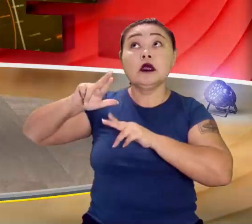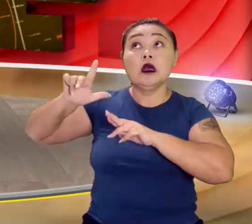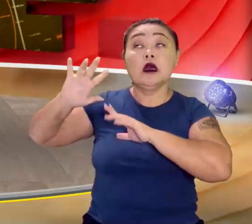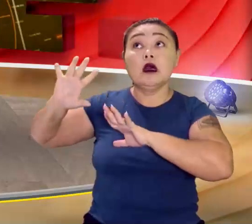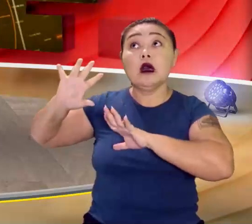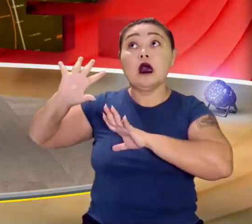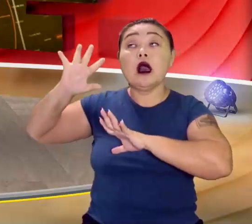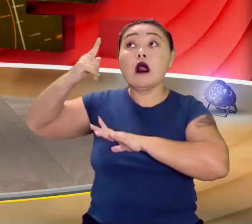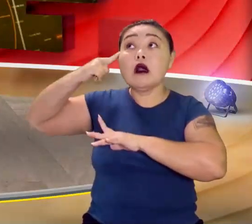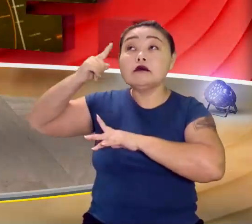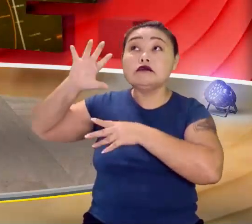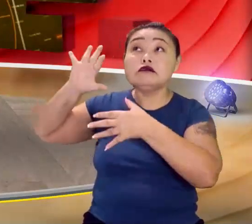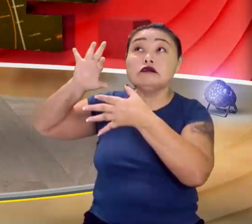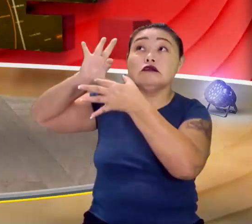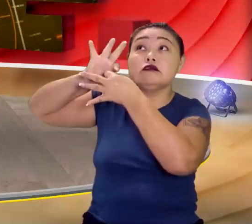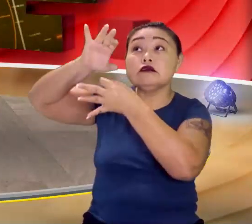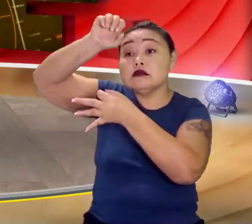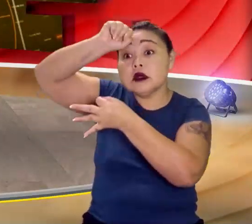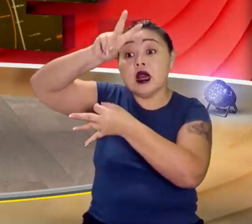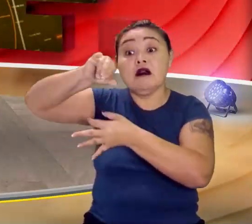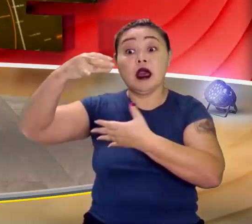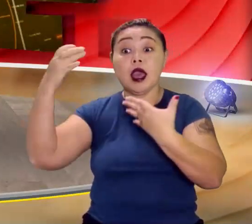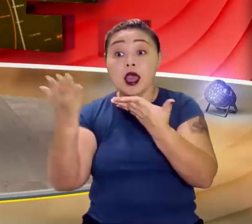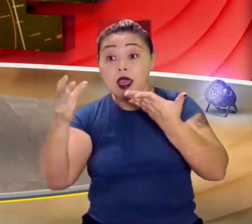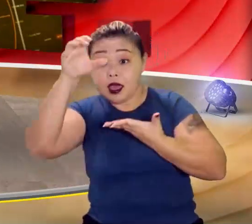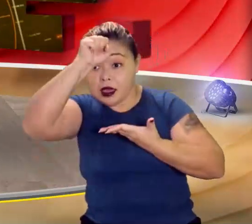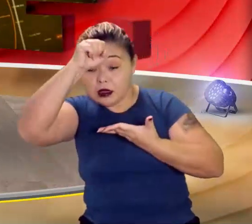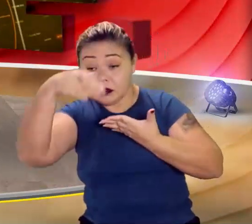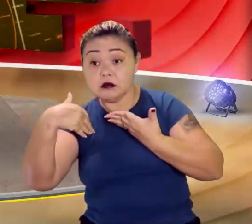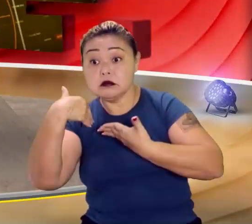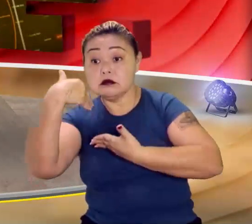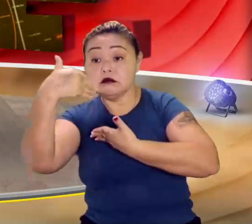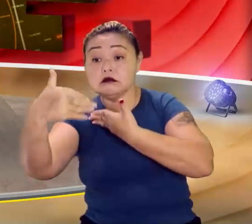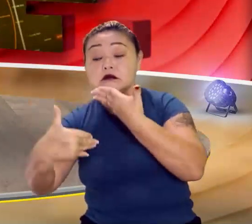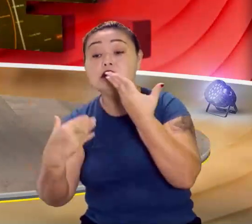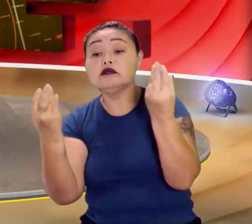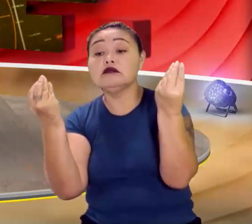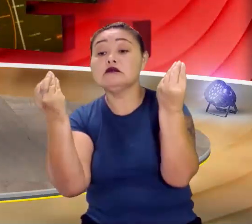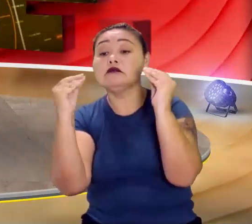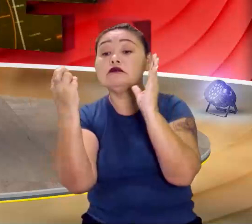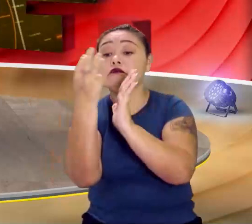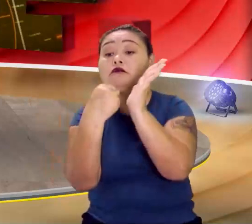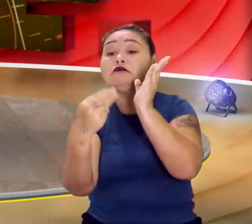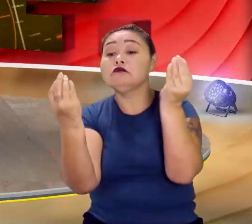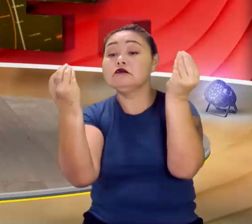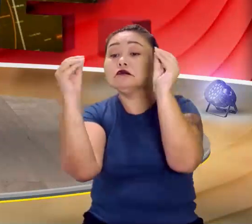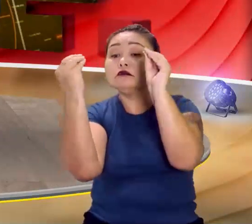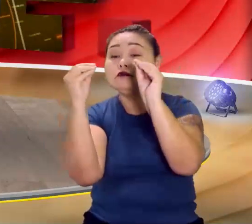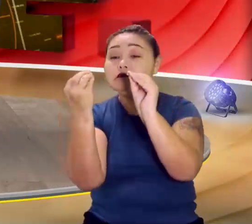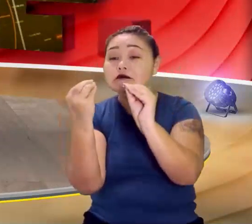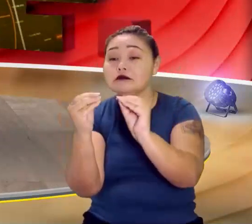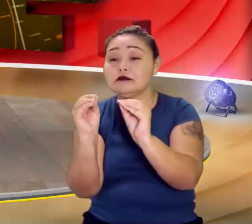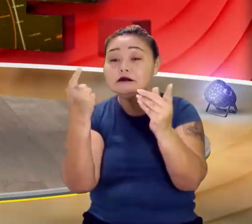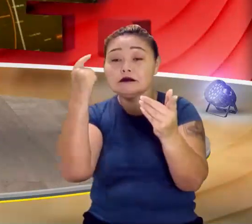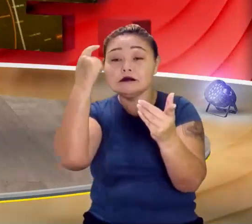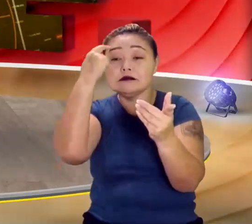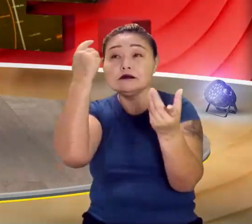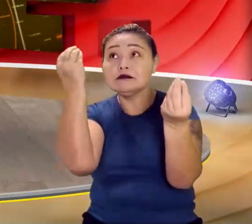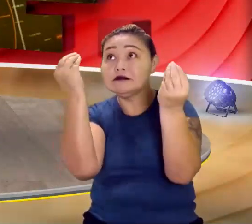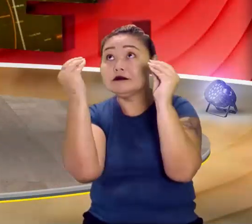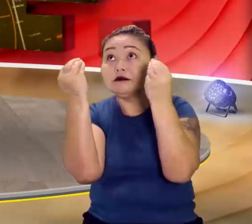que você aprendeu com o que você vai aprender e dali vai fazer o seu mapa conceitual, o mapa mental. E aí você vai